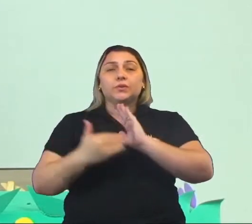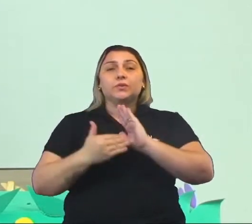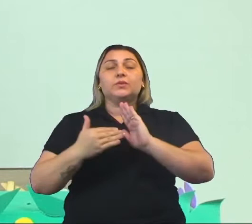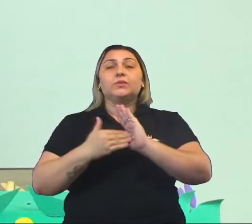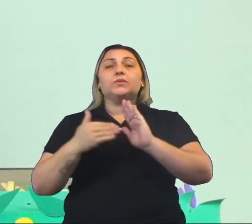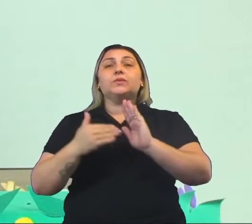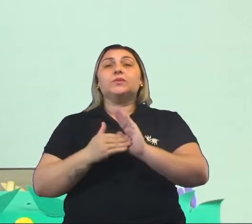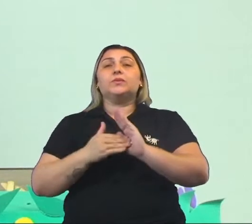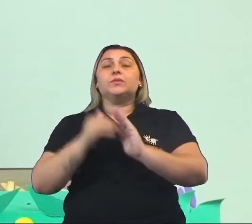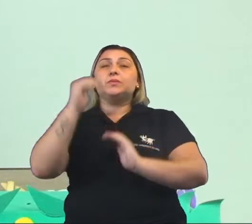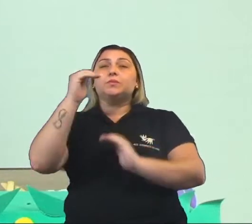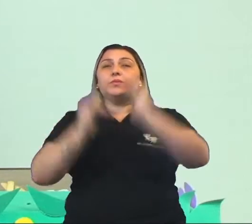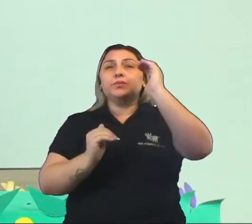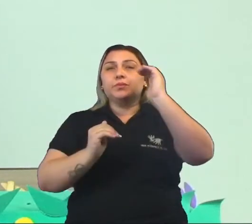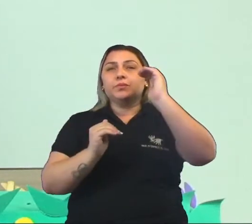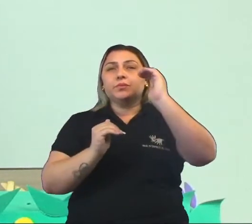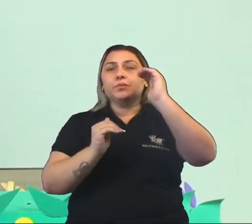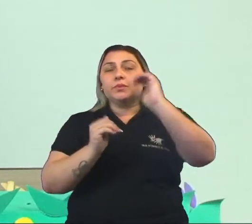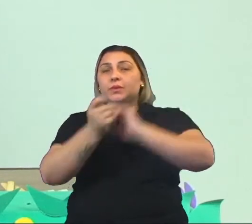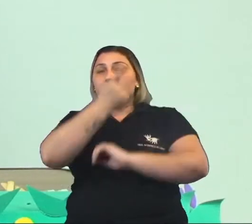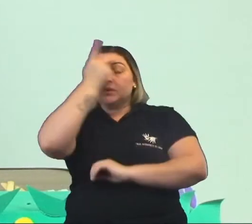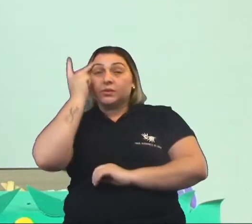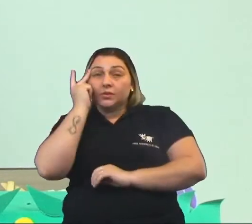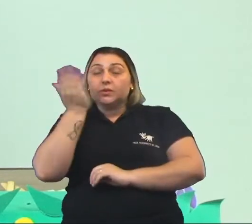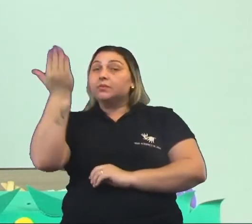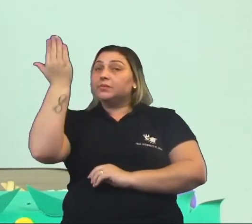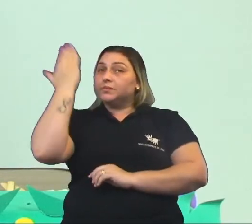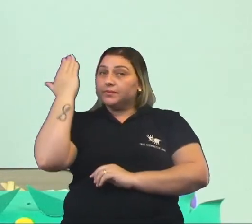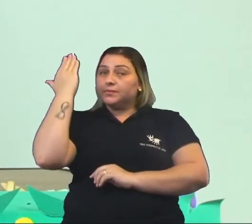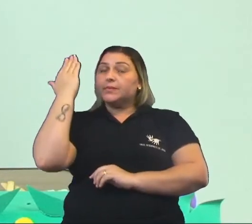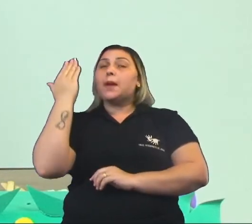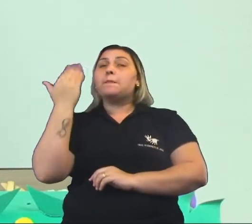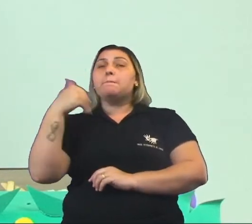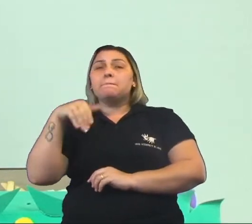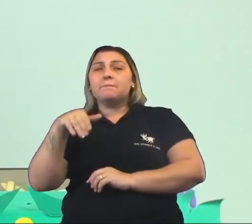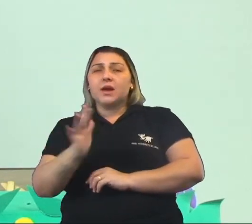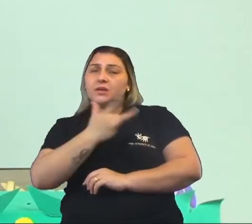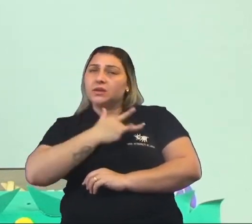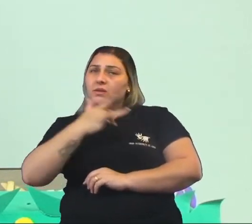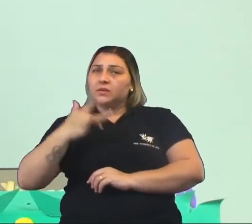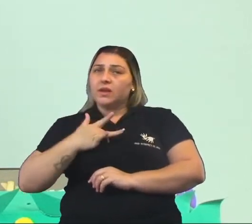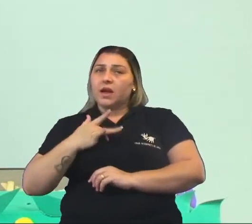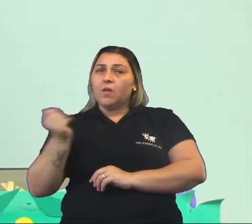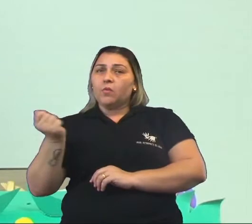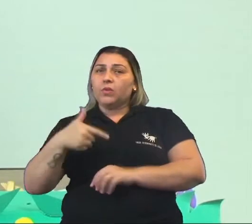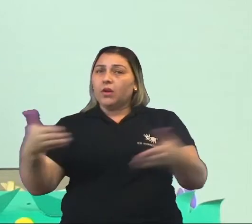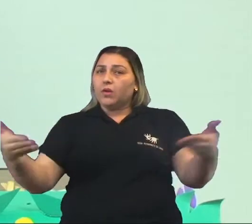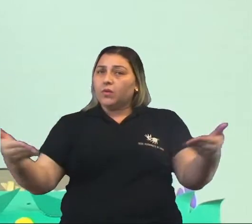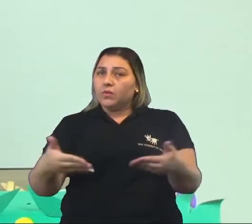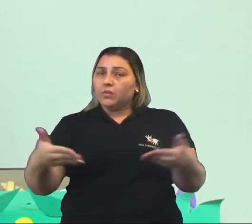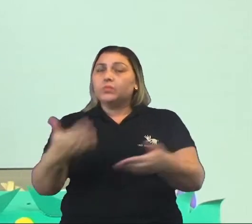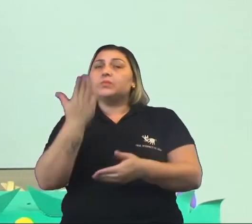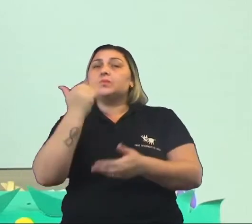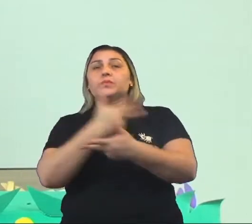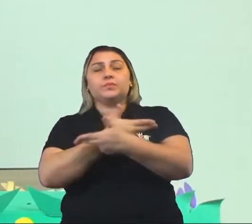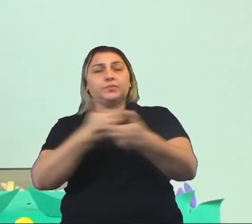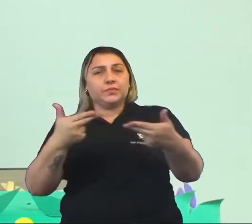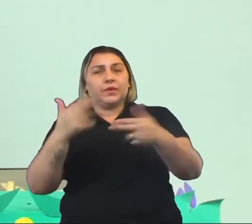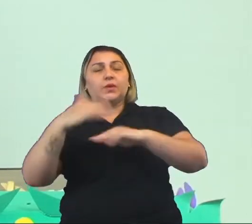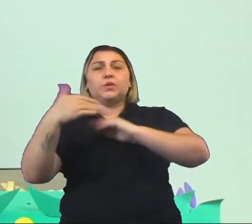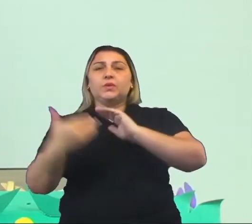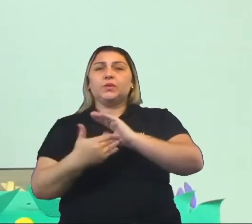causa um desequilíbrio. As pessoas do passado eram bem mais resistentes, afinal, os alimentos eram